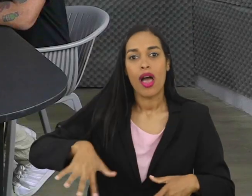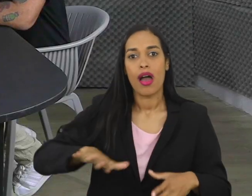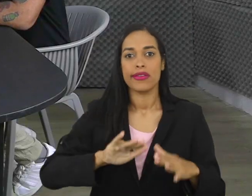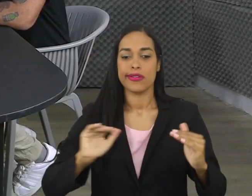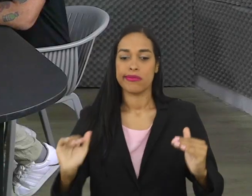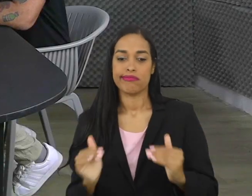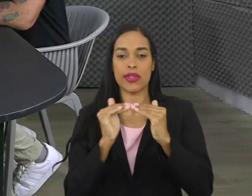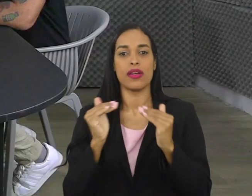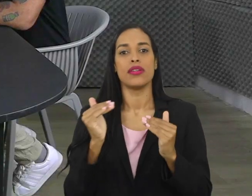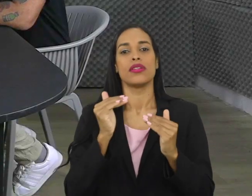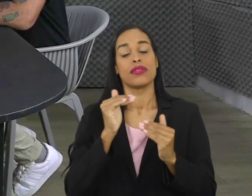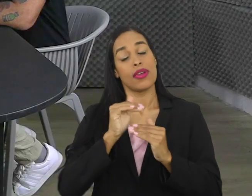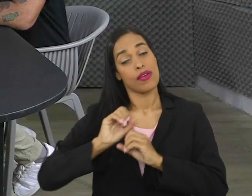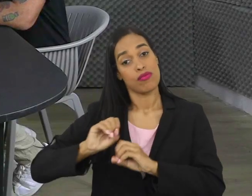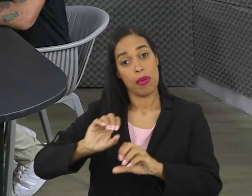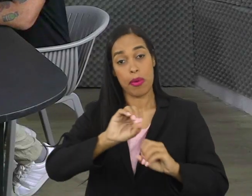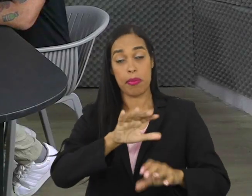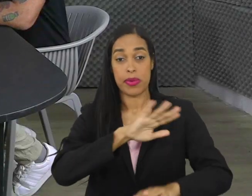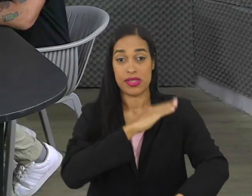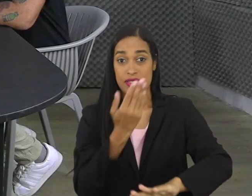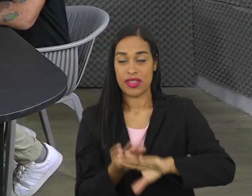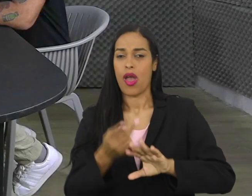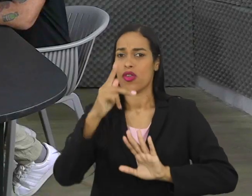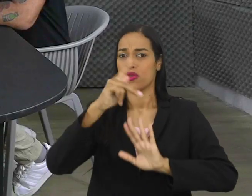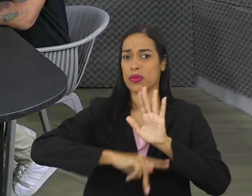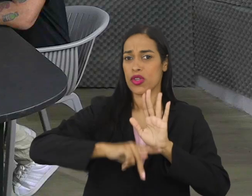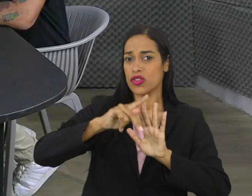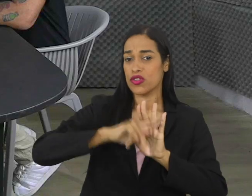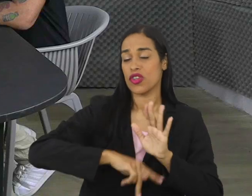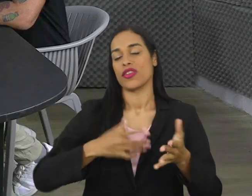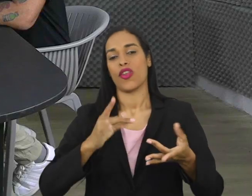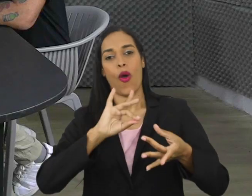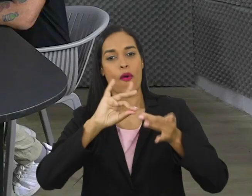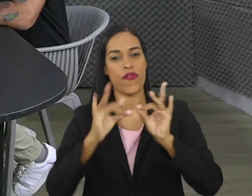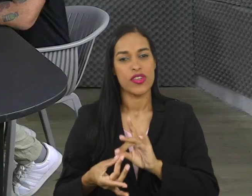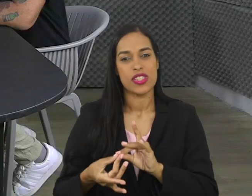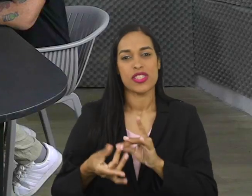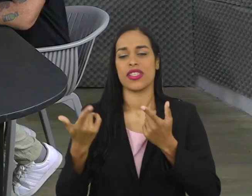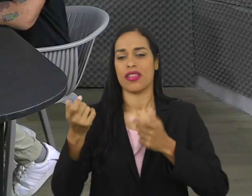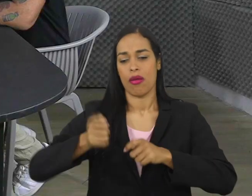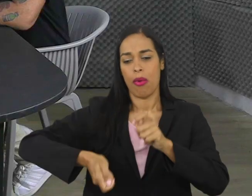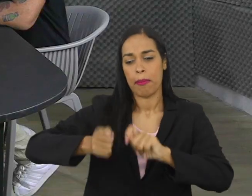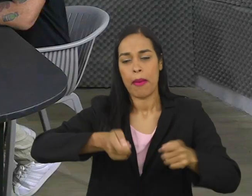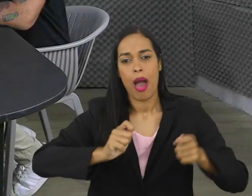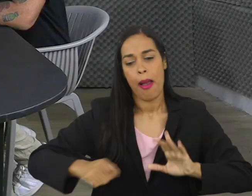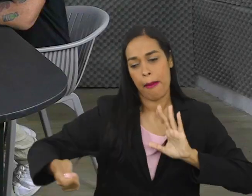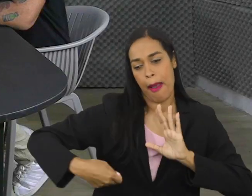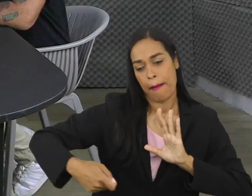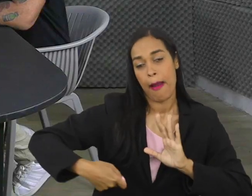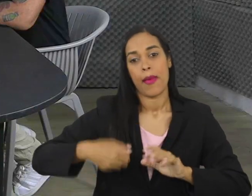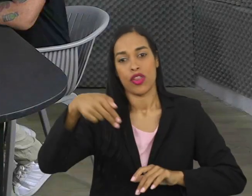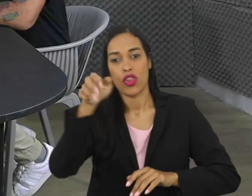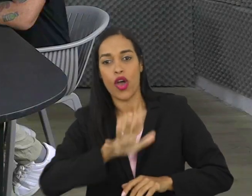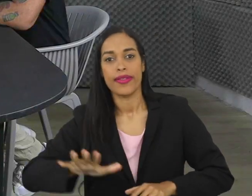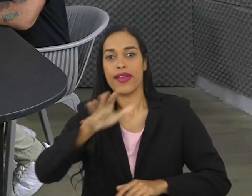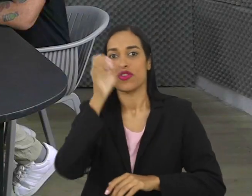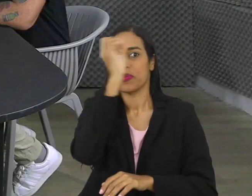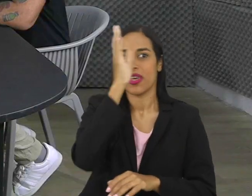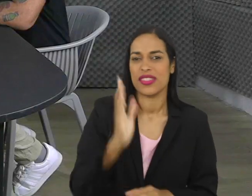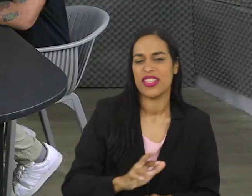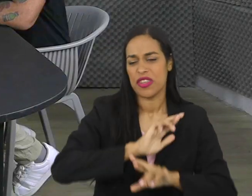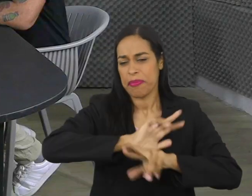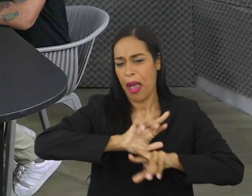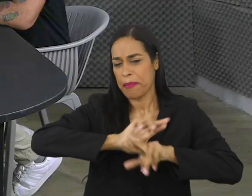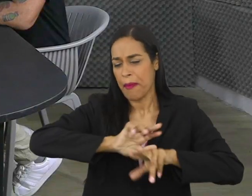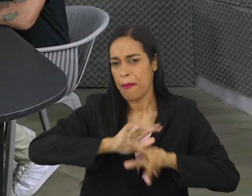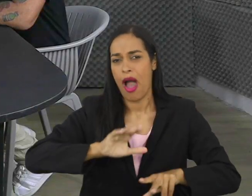da própria concepção de ensino integral, esse projeto consiste em oficinas percussivas de ritmos populares do Nordeste brasileiro, como maracatu, baque virado, ciranda,